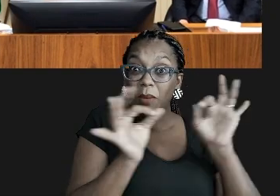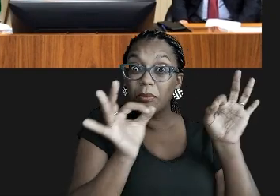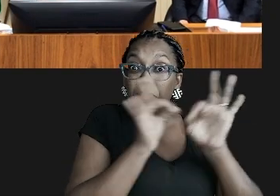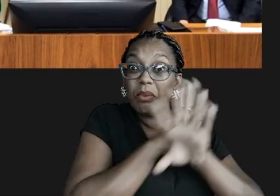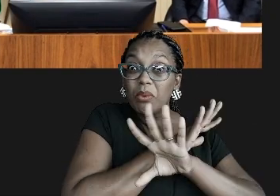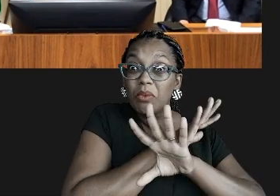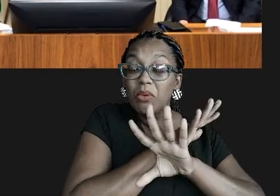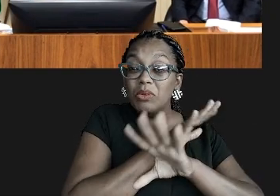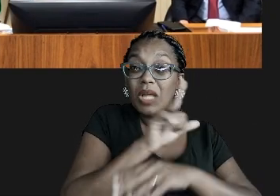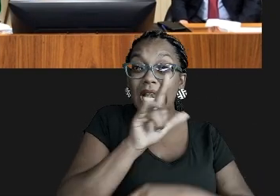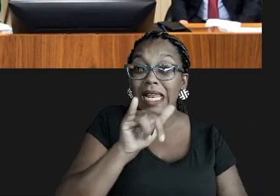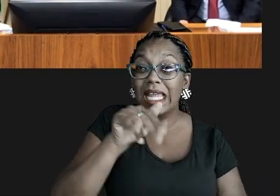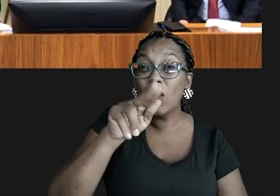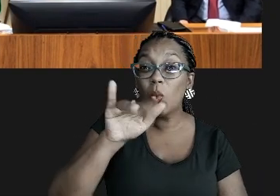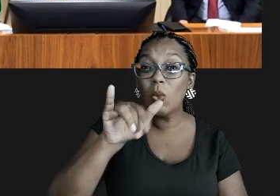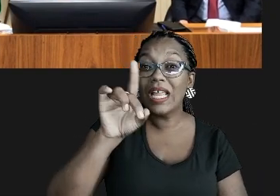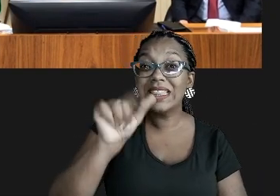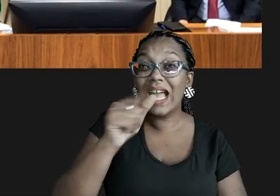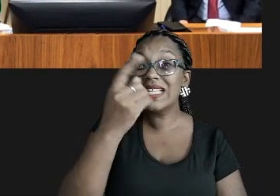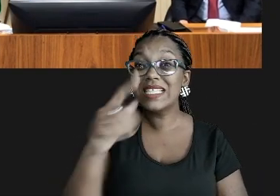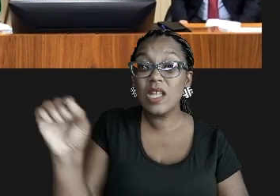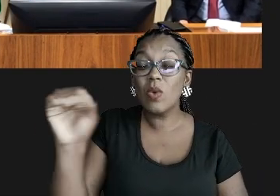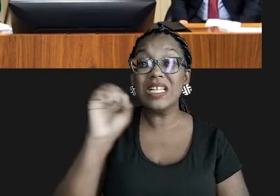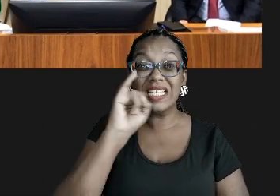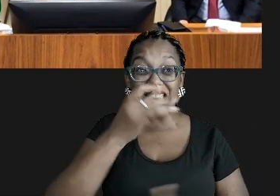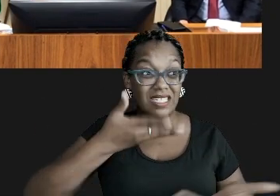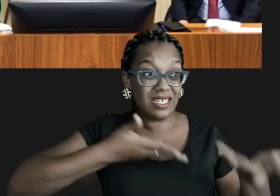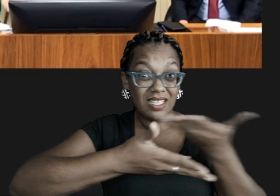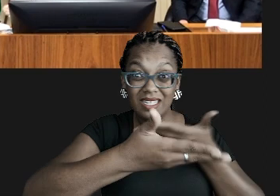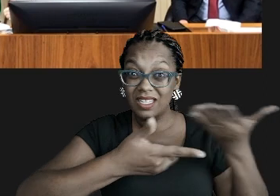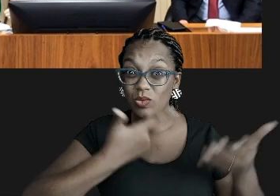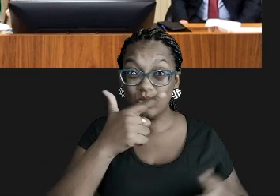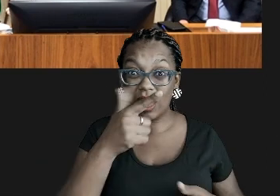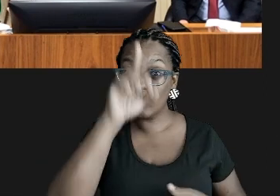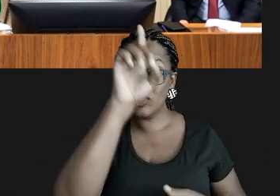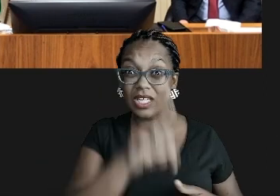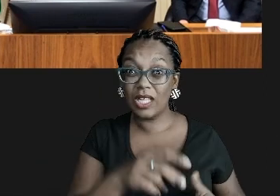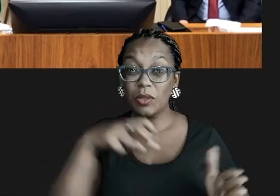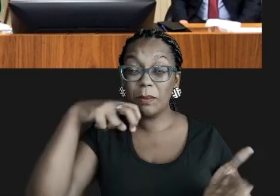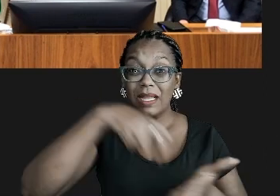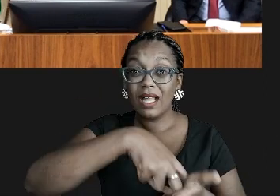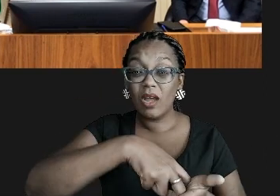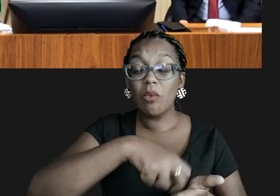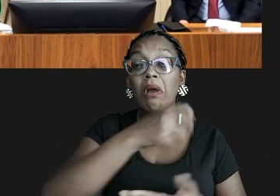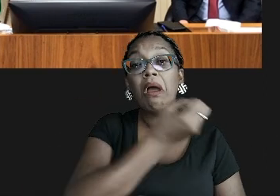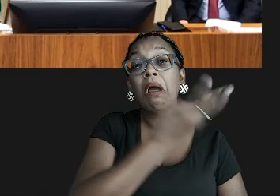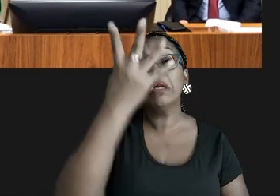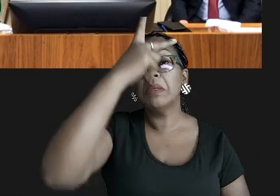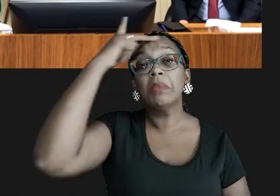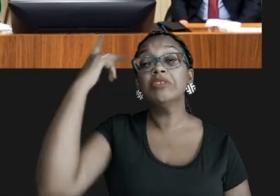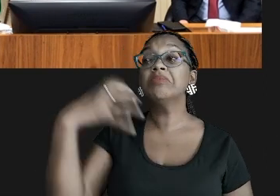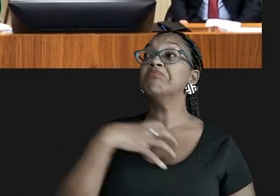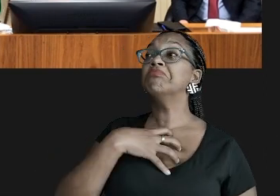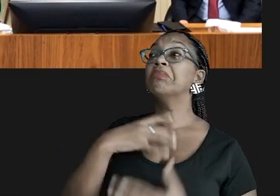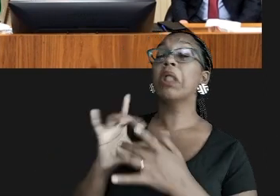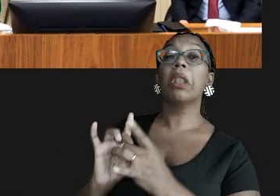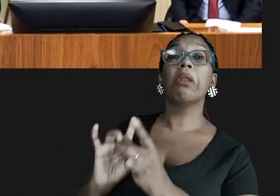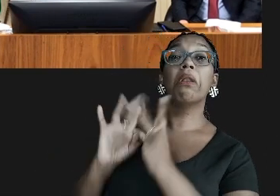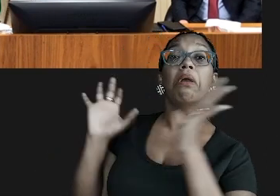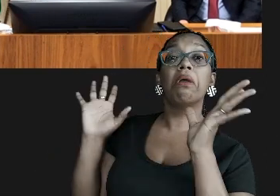uma liquidação se isso não tiver uma interação com o direito penal as pessoas na verdade vão se sentir